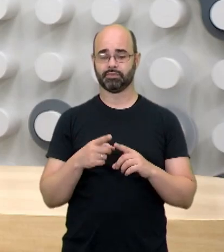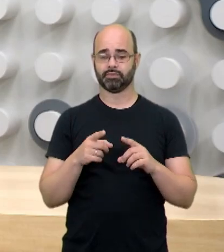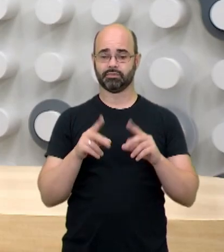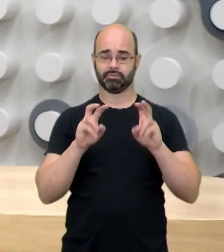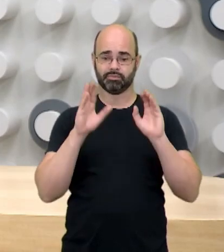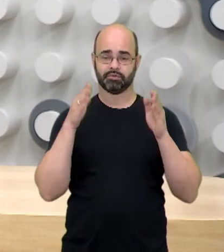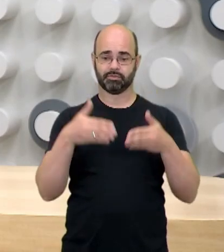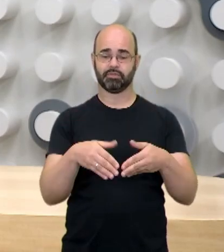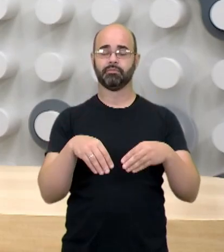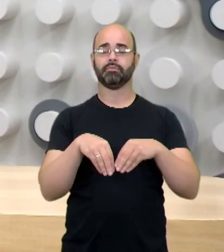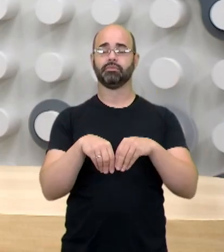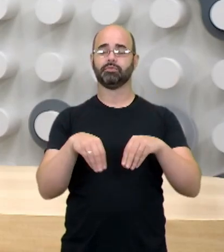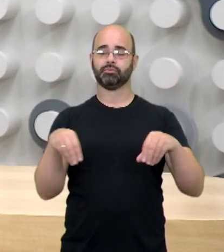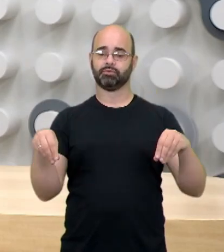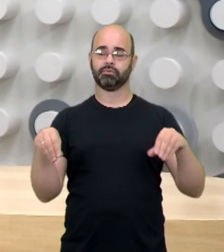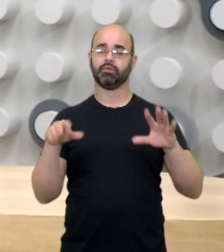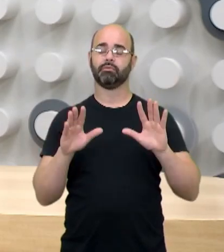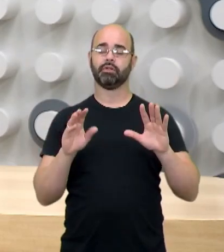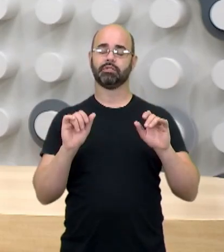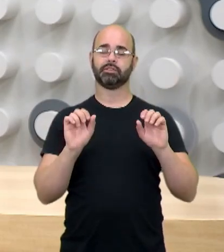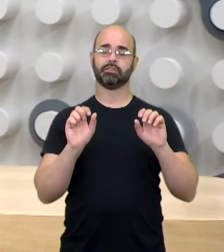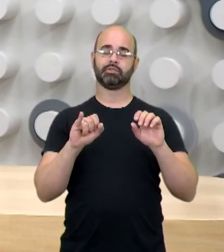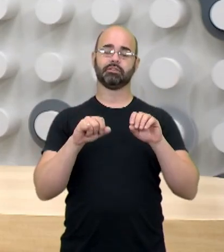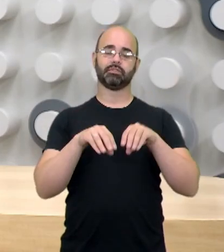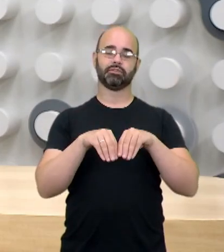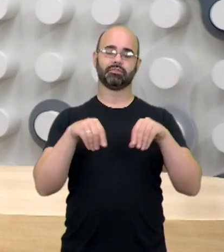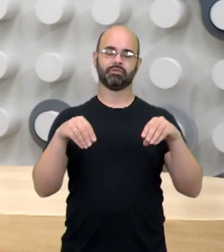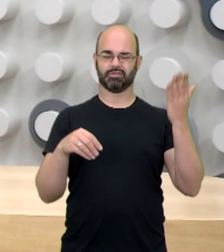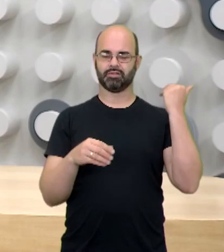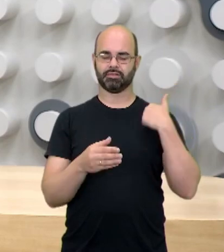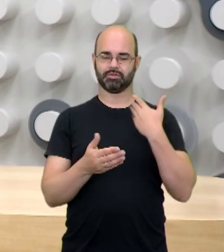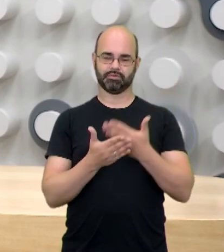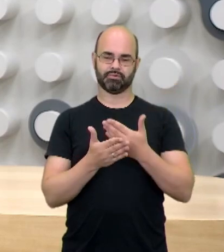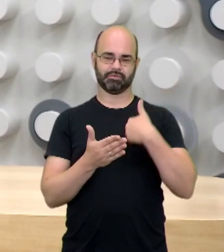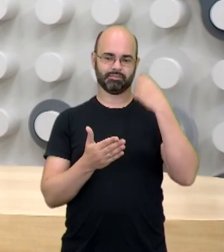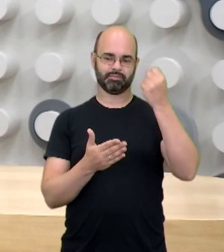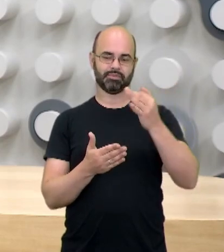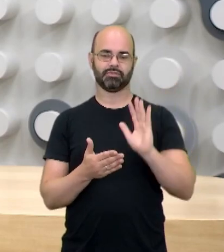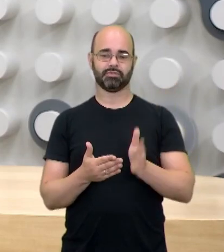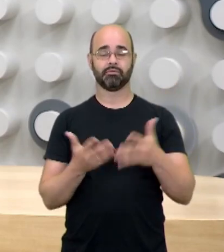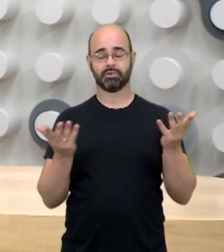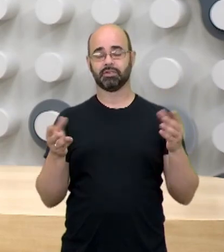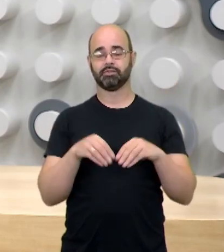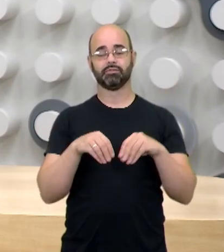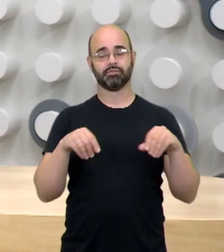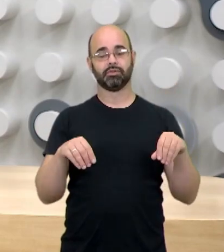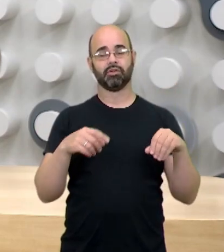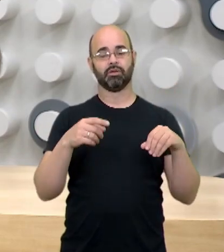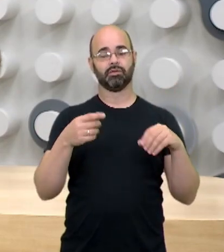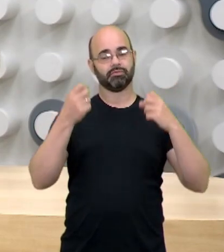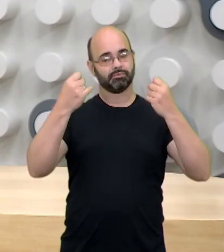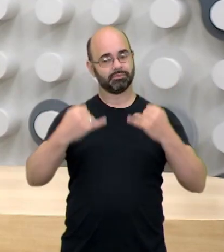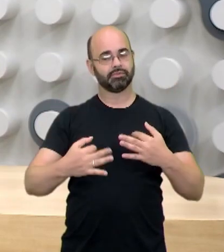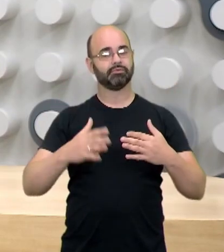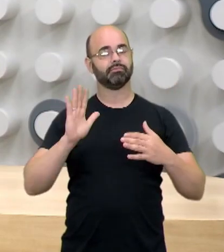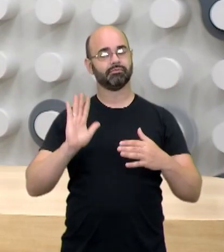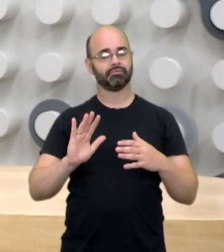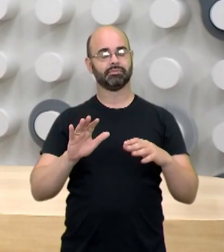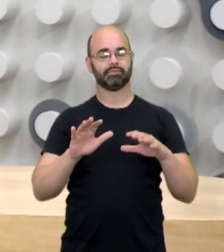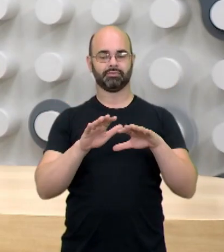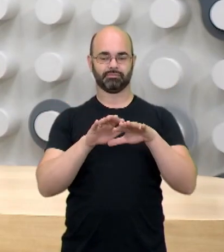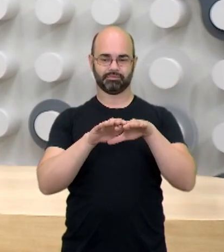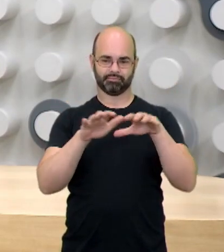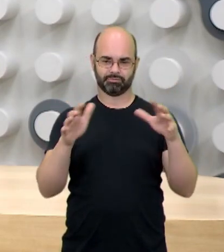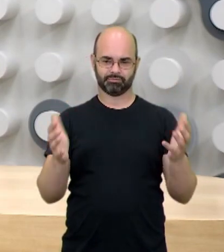sobre o solo, né? Mas quando falamos de solo, isso eu falei já em aulas anteriores, a gente também tem que lembrar aí que houve um processo geológico